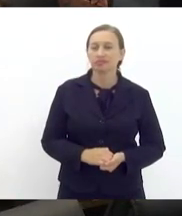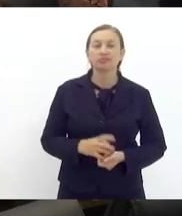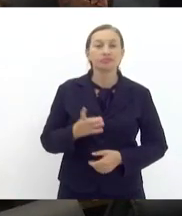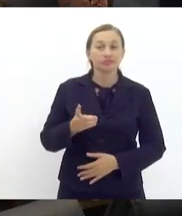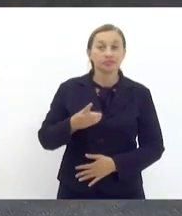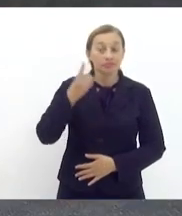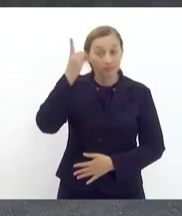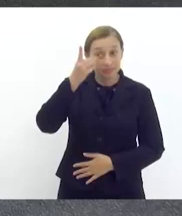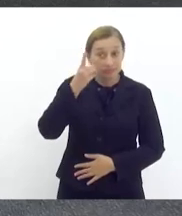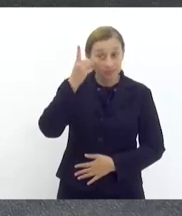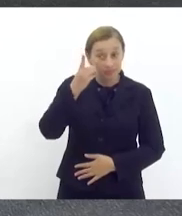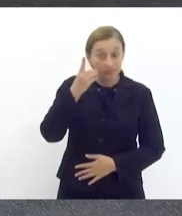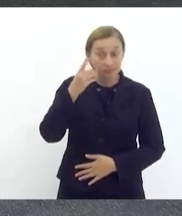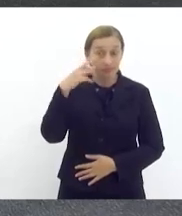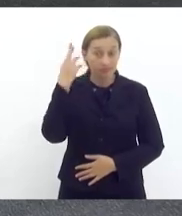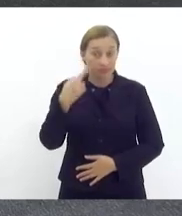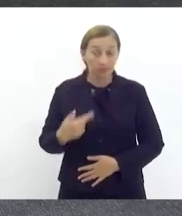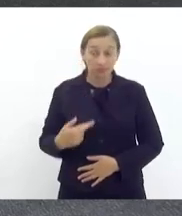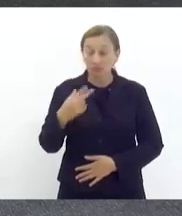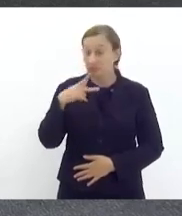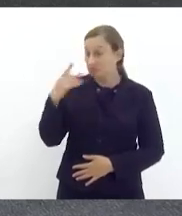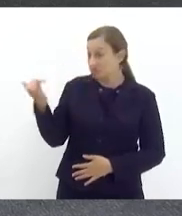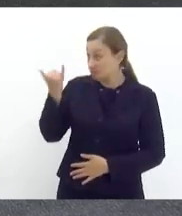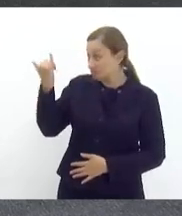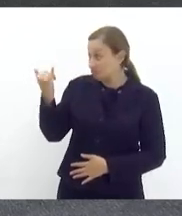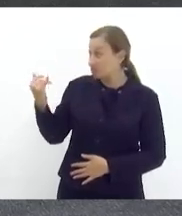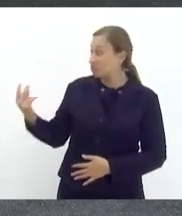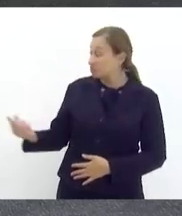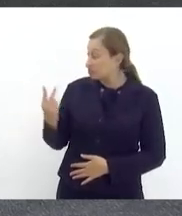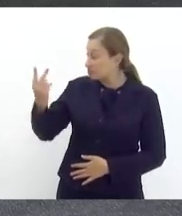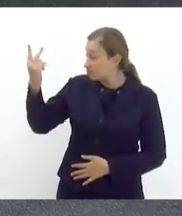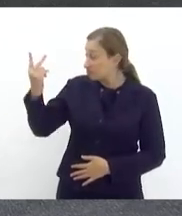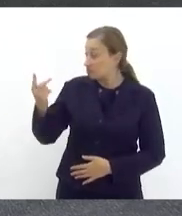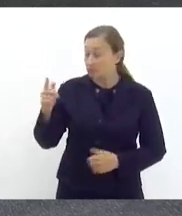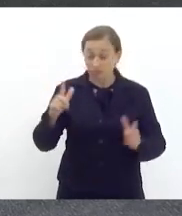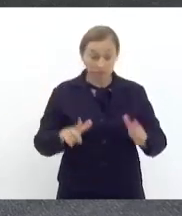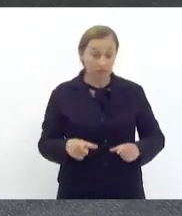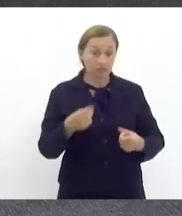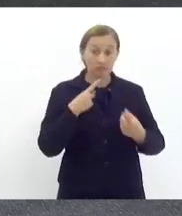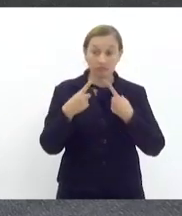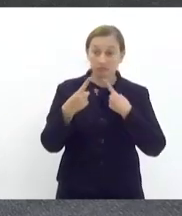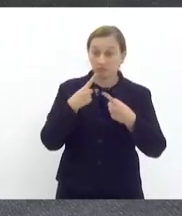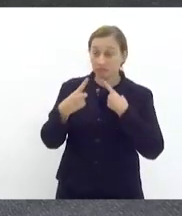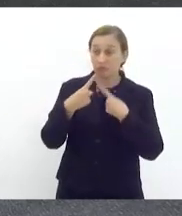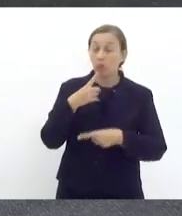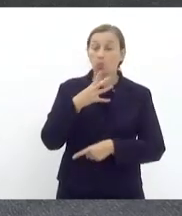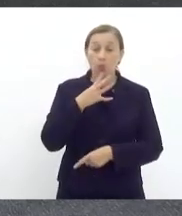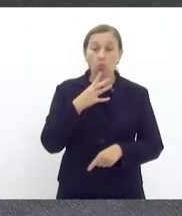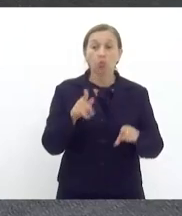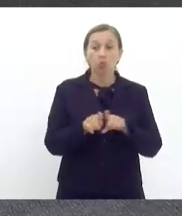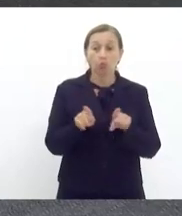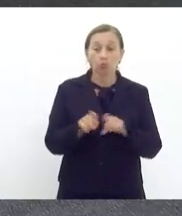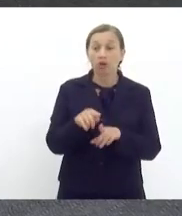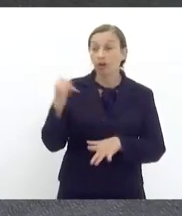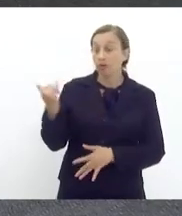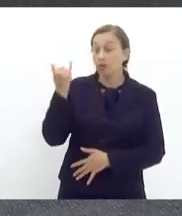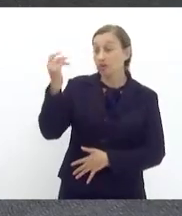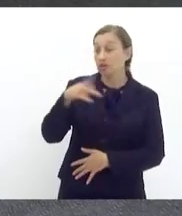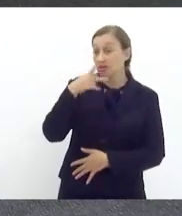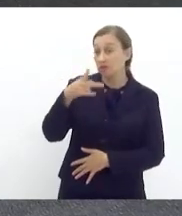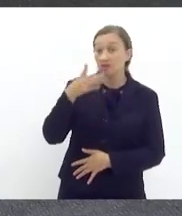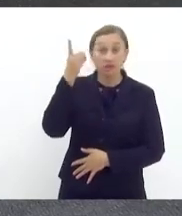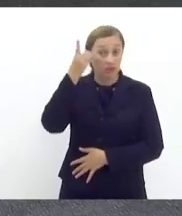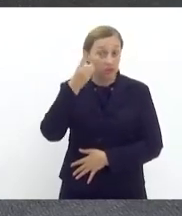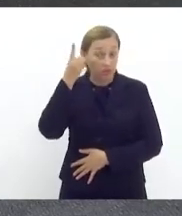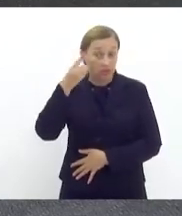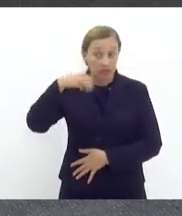Souza a sua fala é muito importante eu queria inclusive valorizando esse espaço de diálogo reconhecer também a importância da fala do deputado Márcio